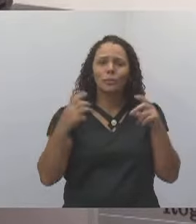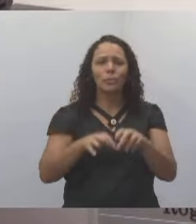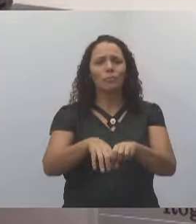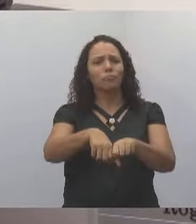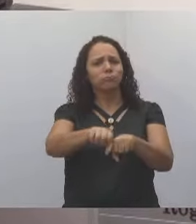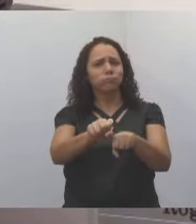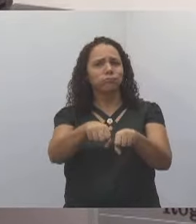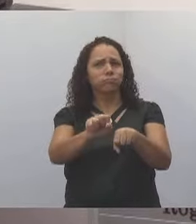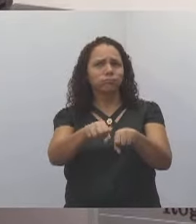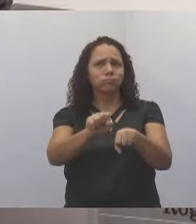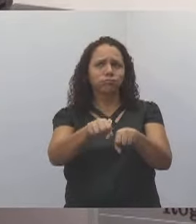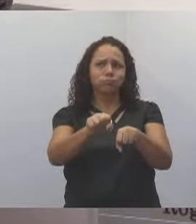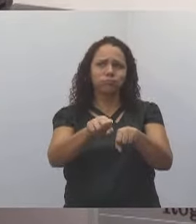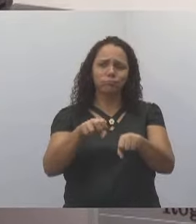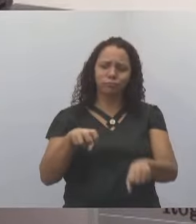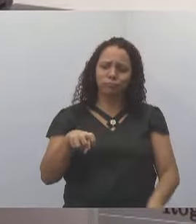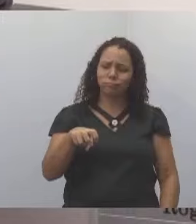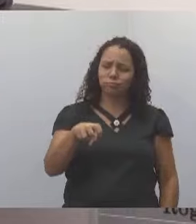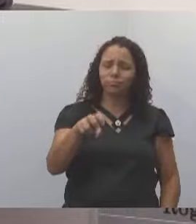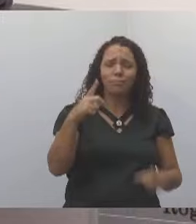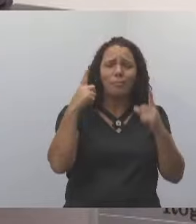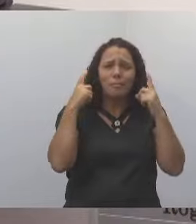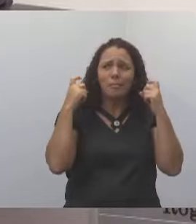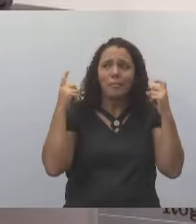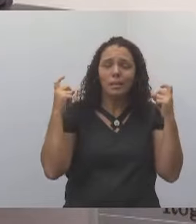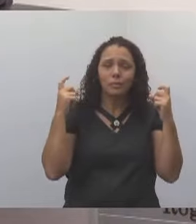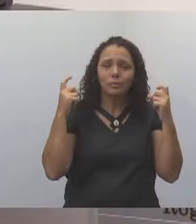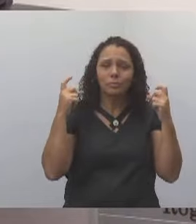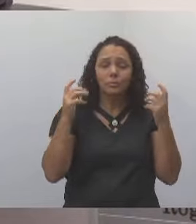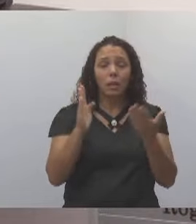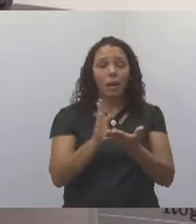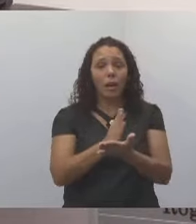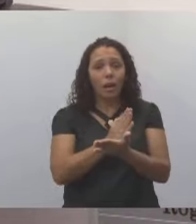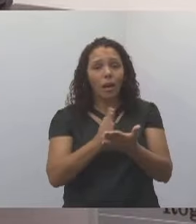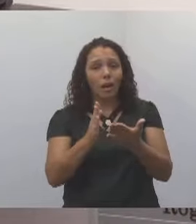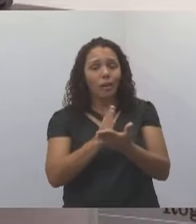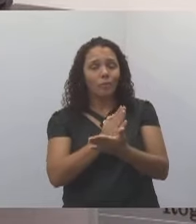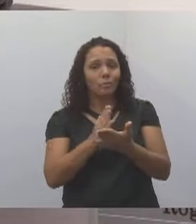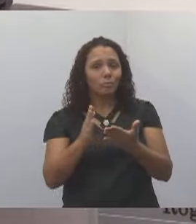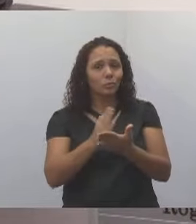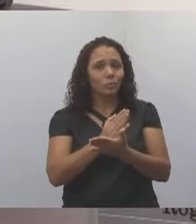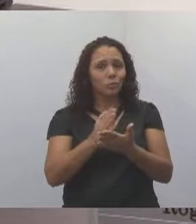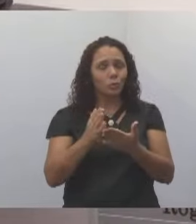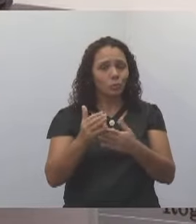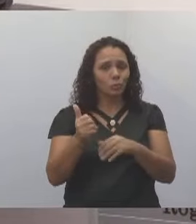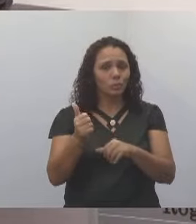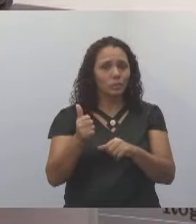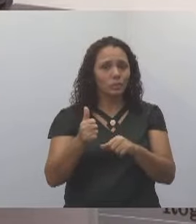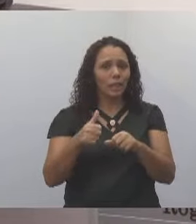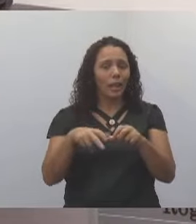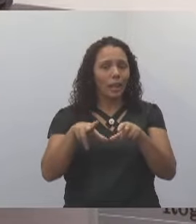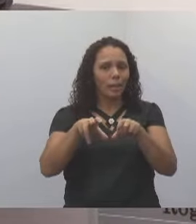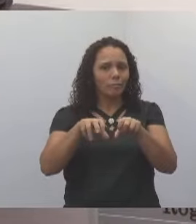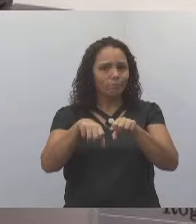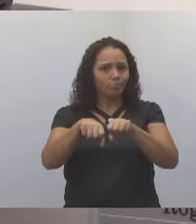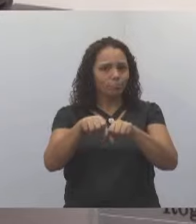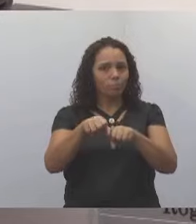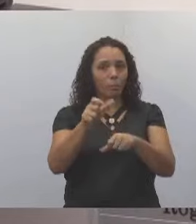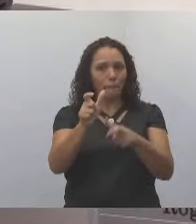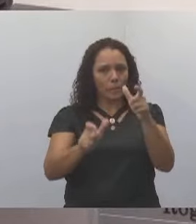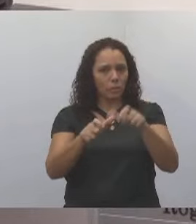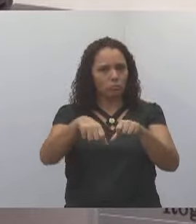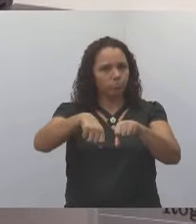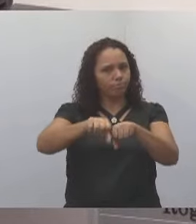motos e alguns motociclistas, não todos. Existem alguns que,